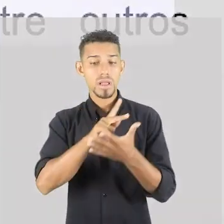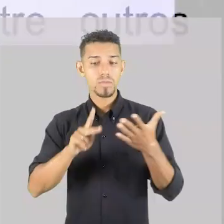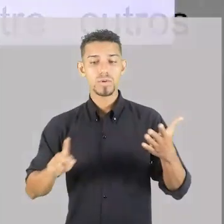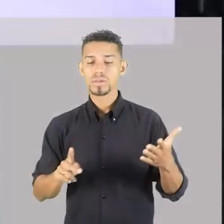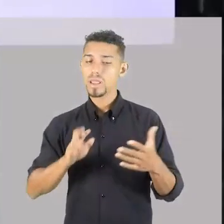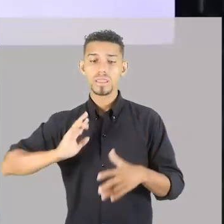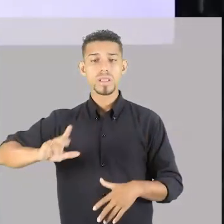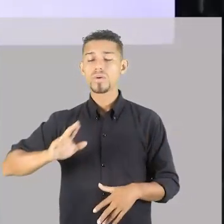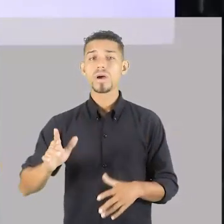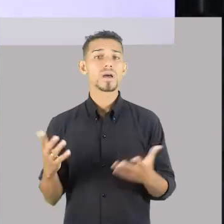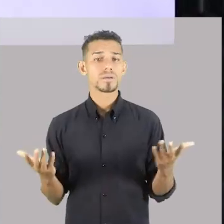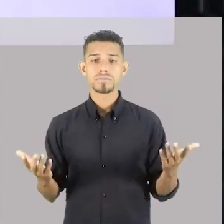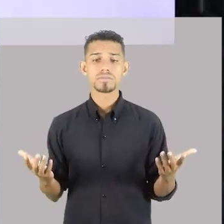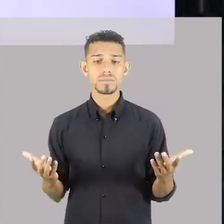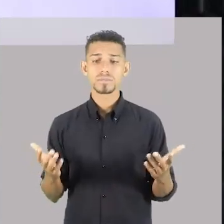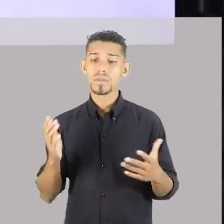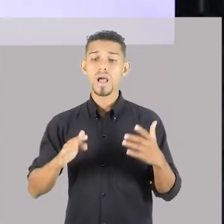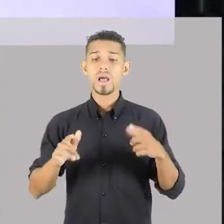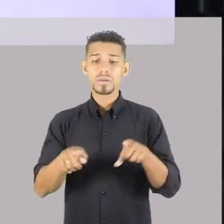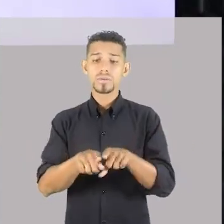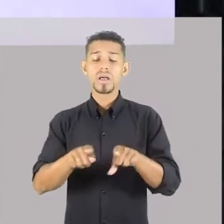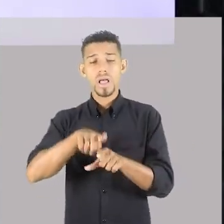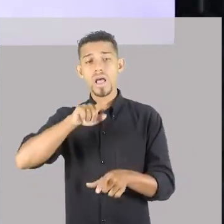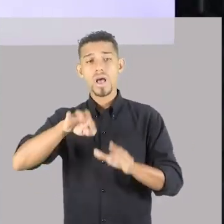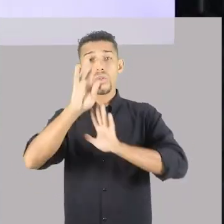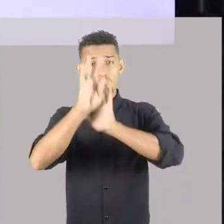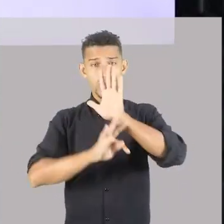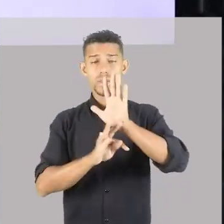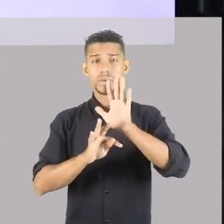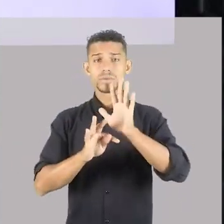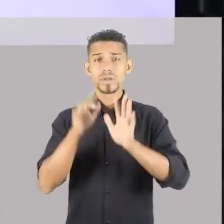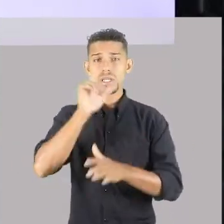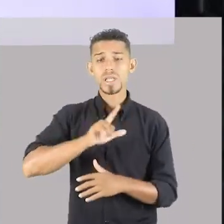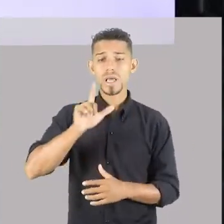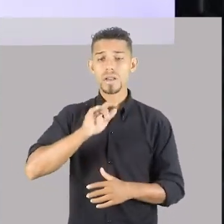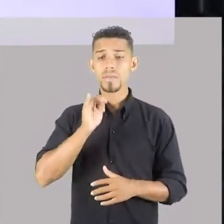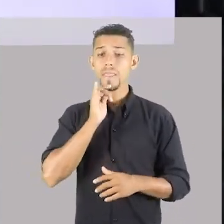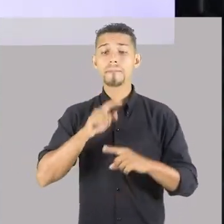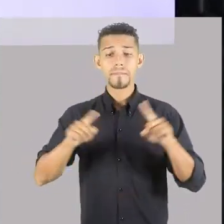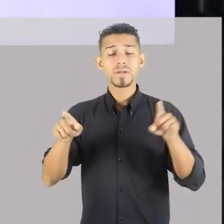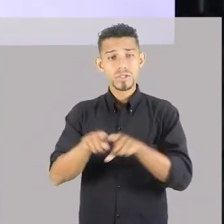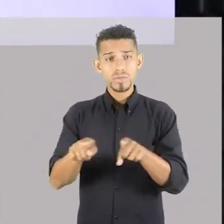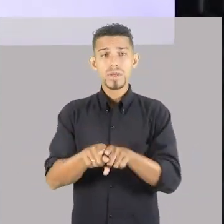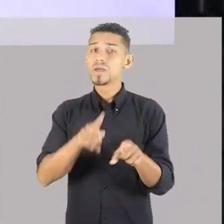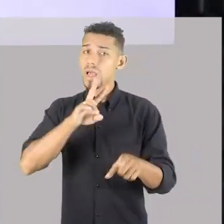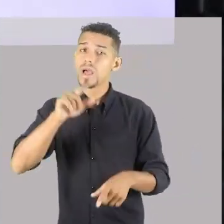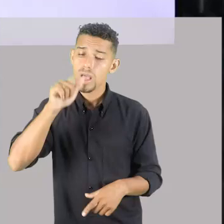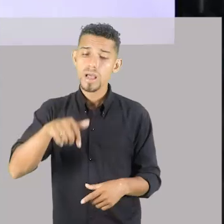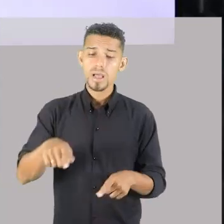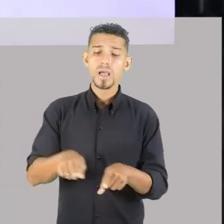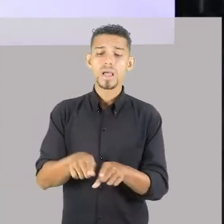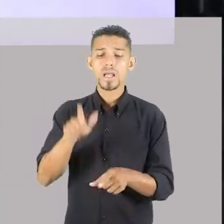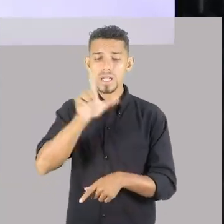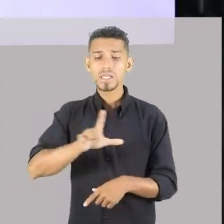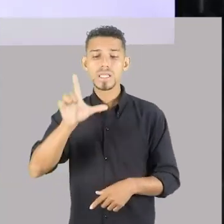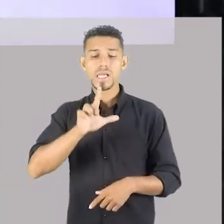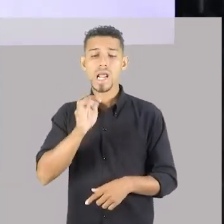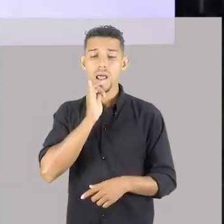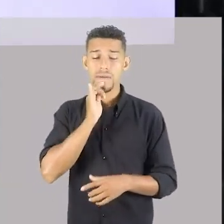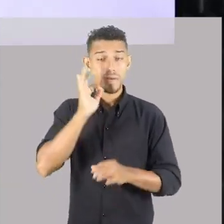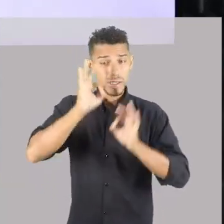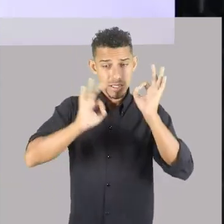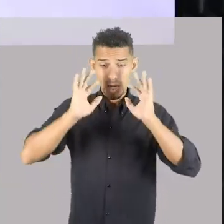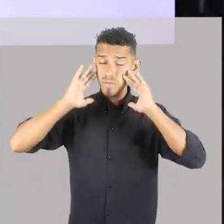e não é. Certo? A poesia é um tipo de texto literário, mas a prosa também ela pode ser uma prosa literária, fazendo